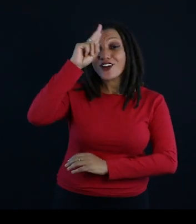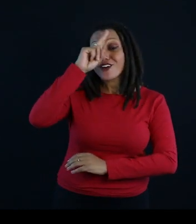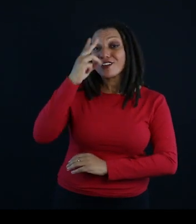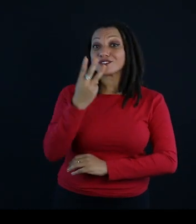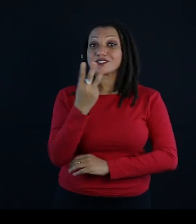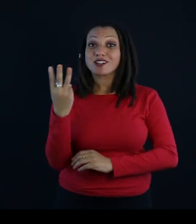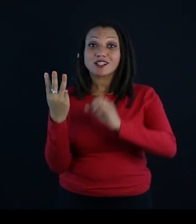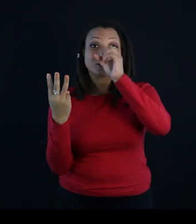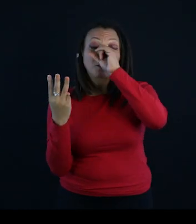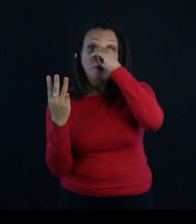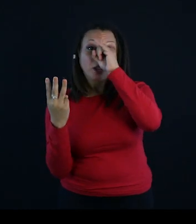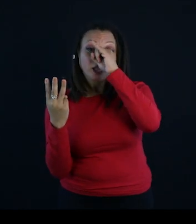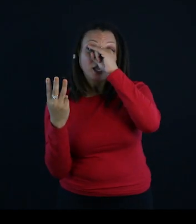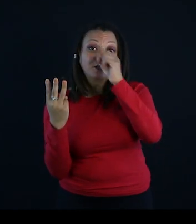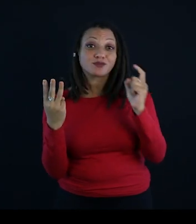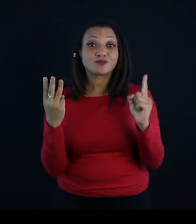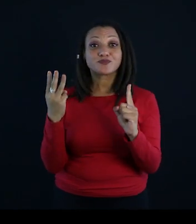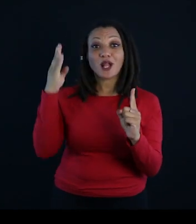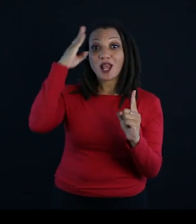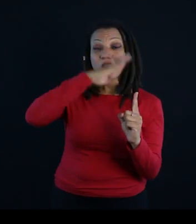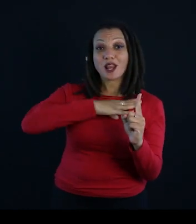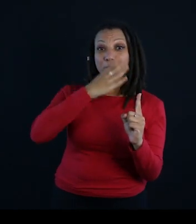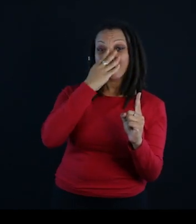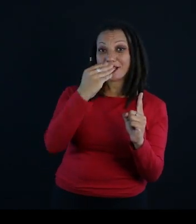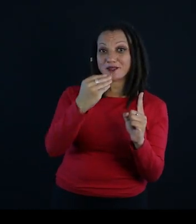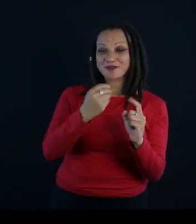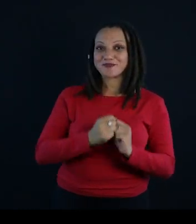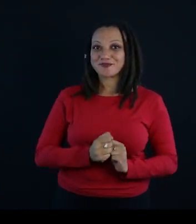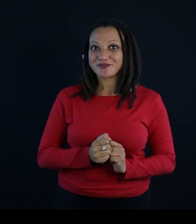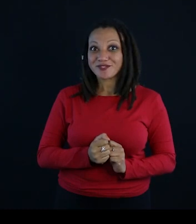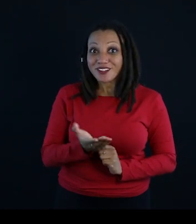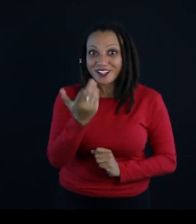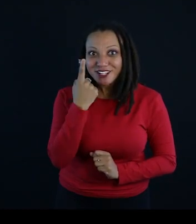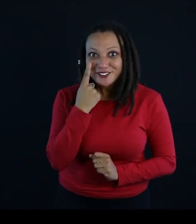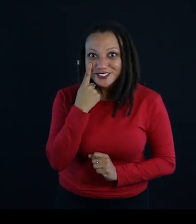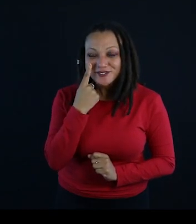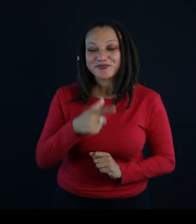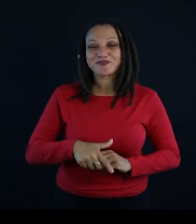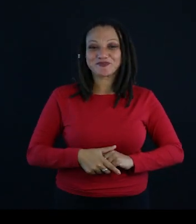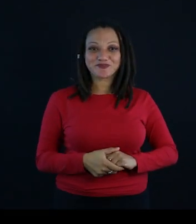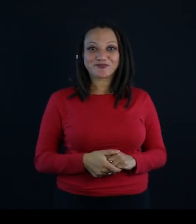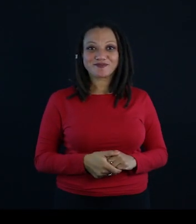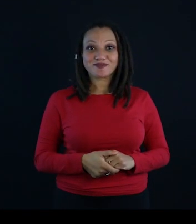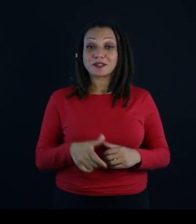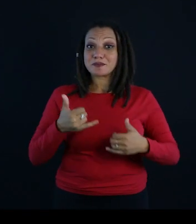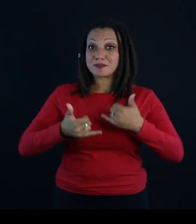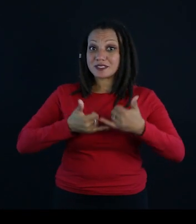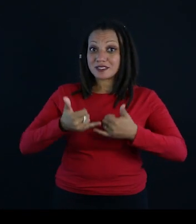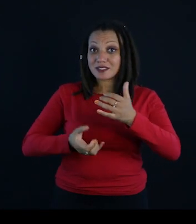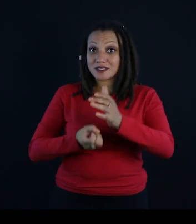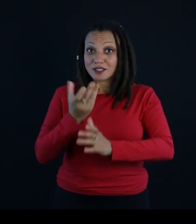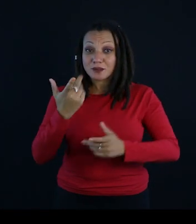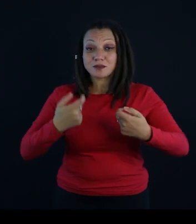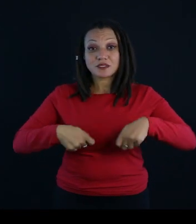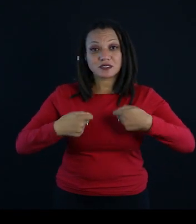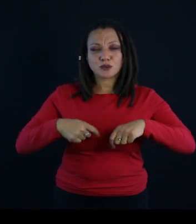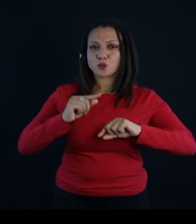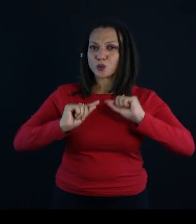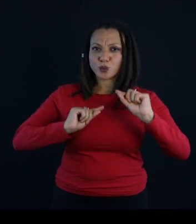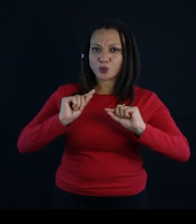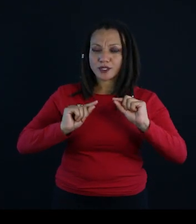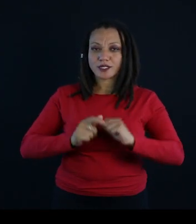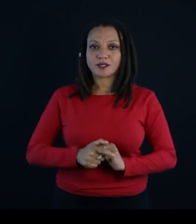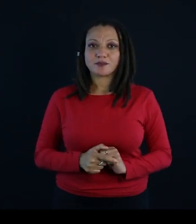do lobo mau. Vamos lá então? Quero ver todo mundo com a mão na massa. Então vamos lá, gente. Para fazer essa brincadeira, a gente vai precisar